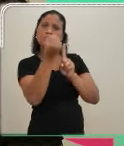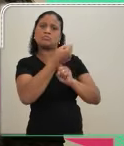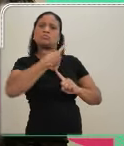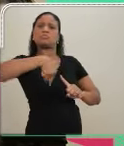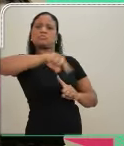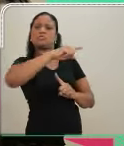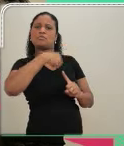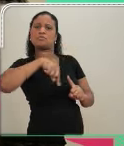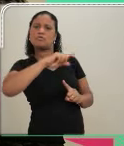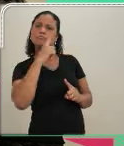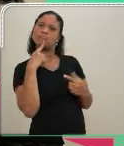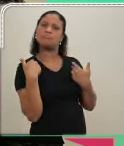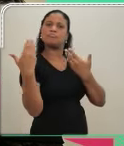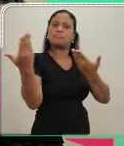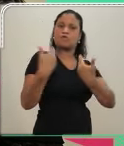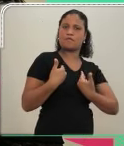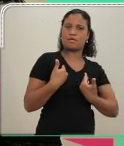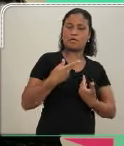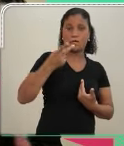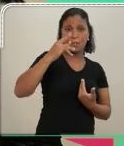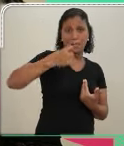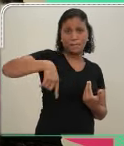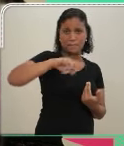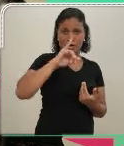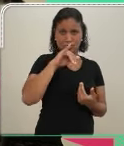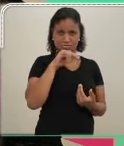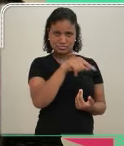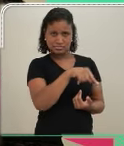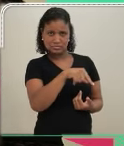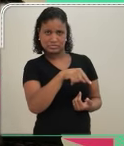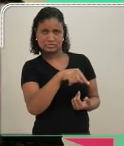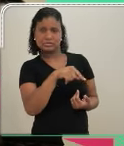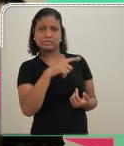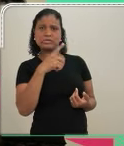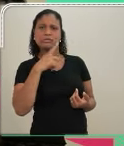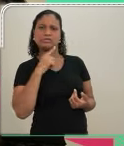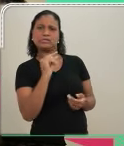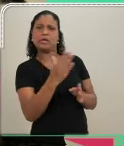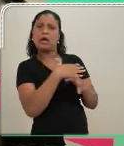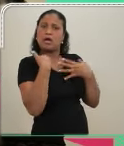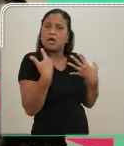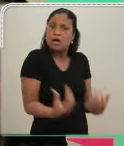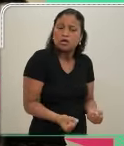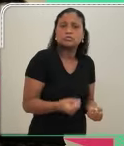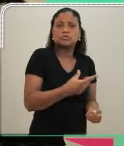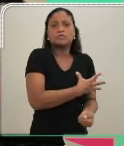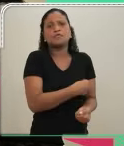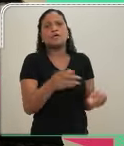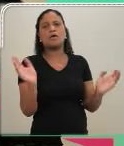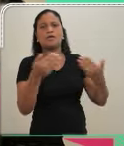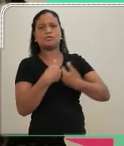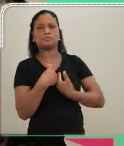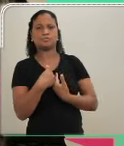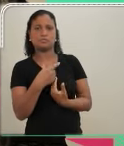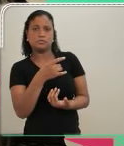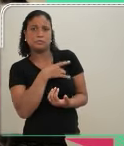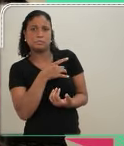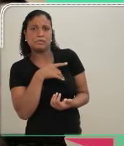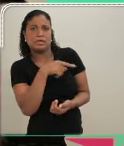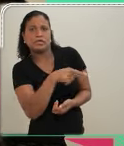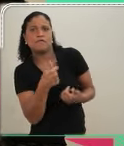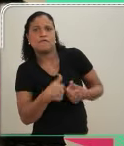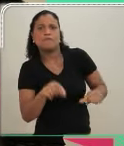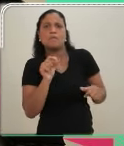oferece. Muitos pais, Juliana, ficam receosos de assumir a condição de autista do filho, com medo de que eles